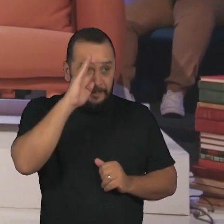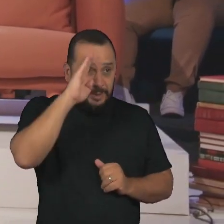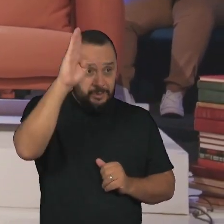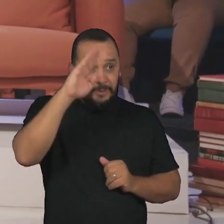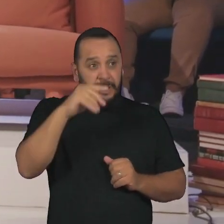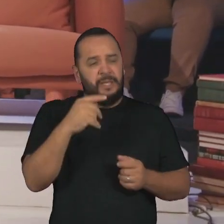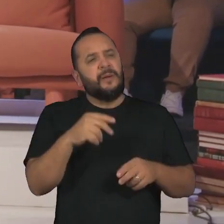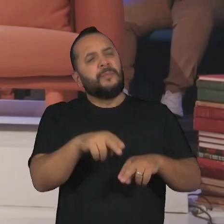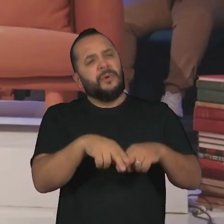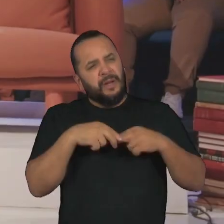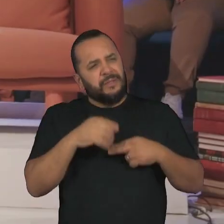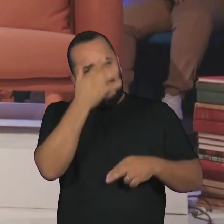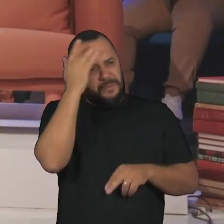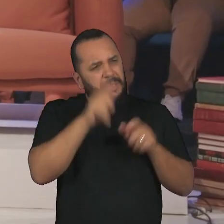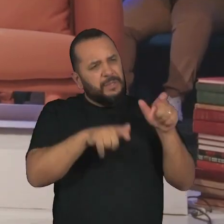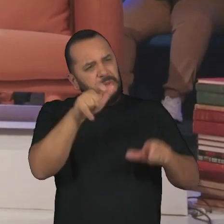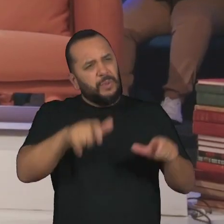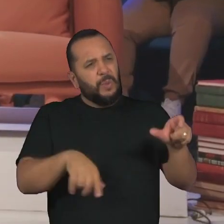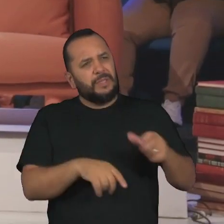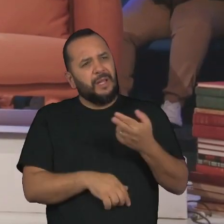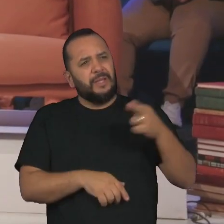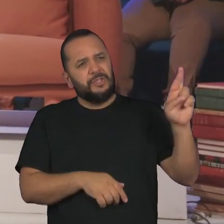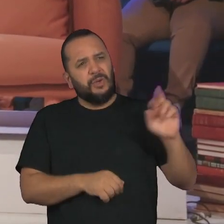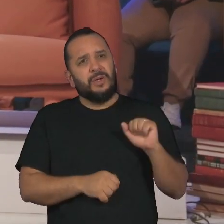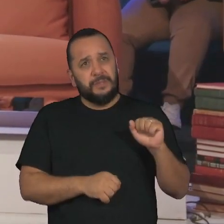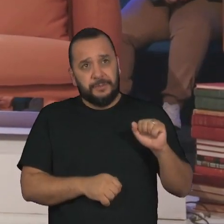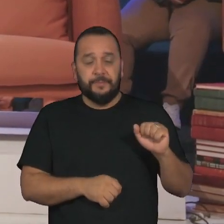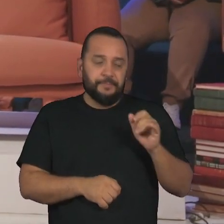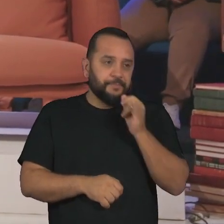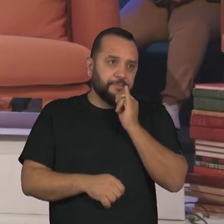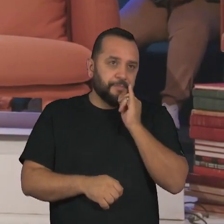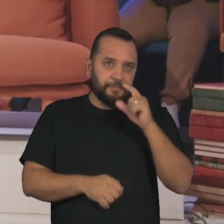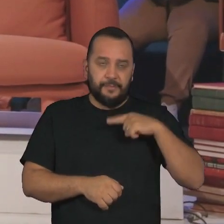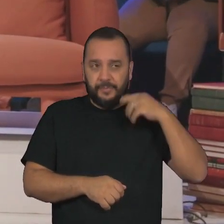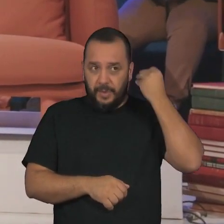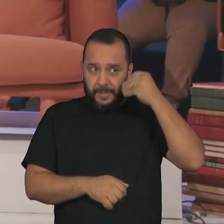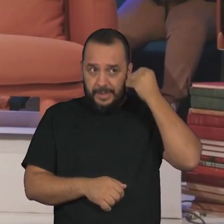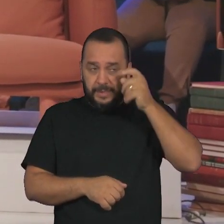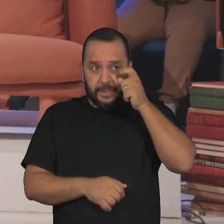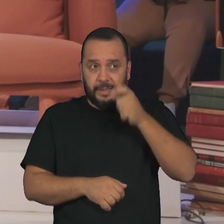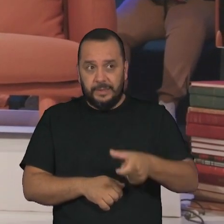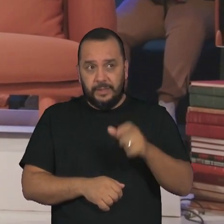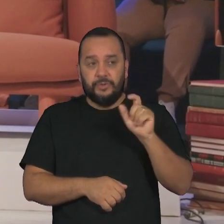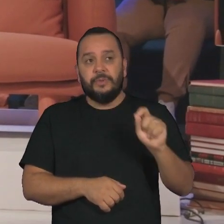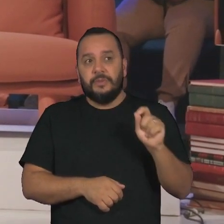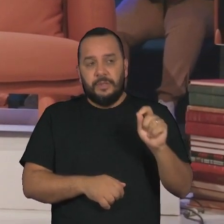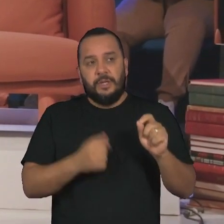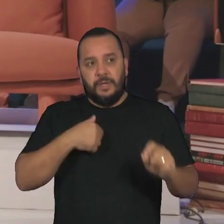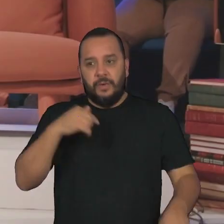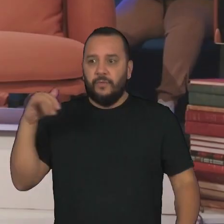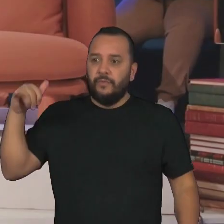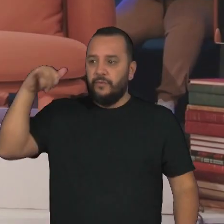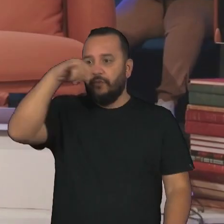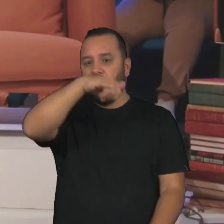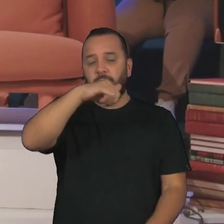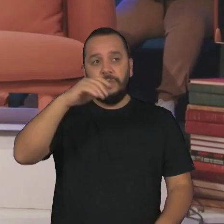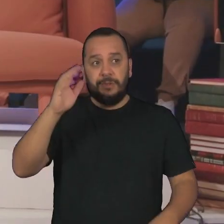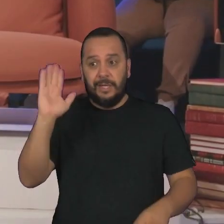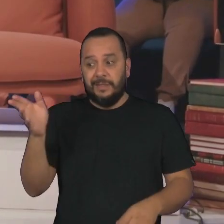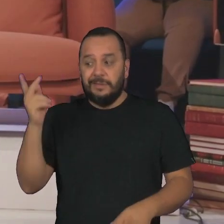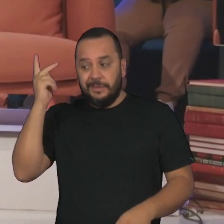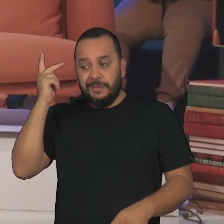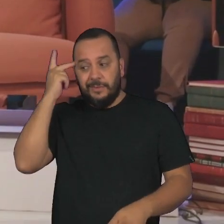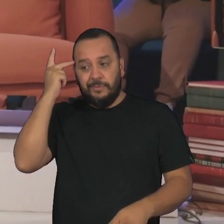pelos religiosos, né? Não é com Deus. Eu tive uma experiência interessante esses dias, estava no voo, né, indo do Rio para São